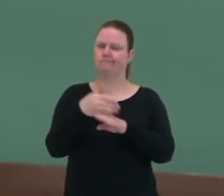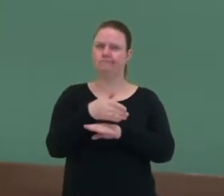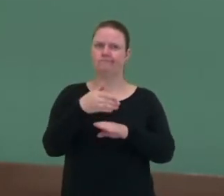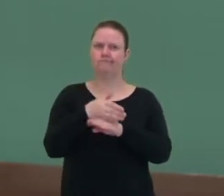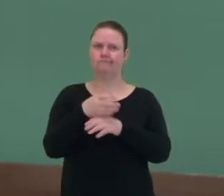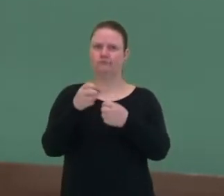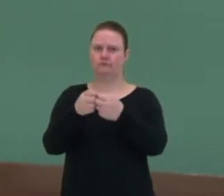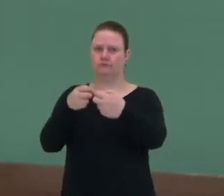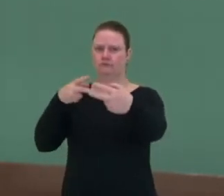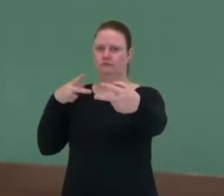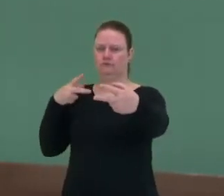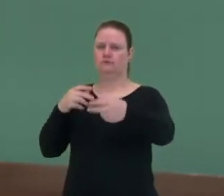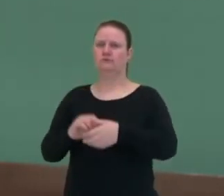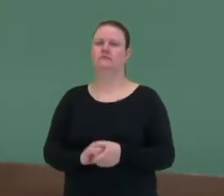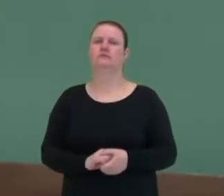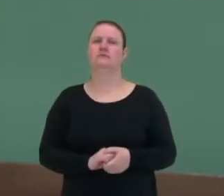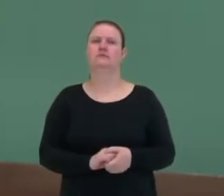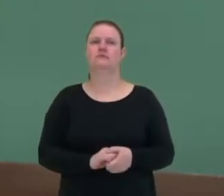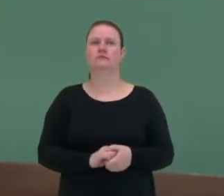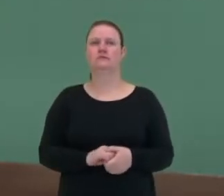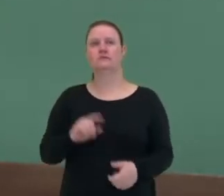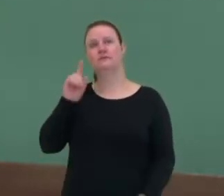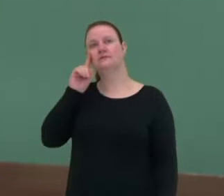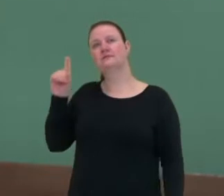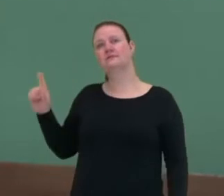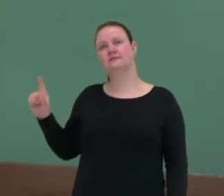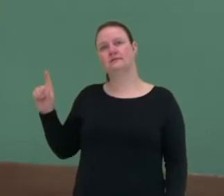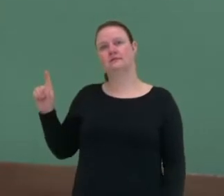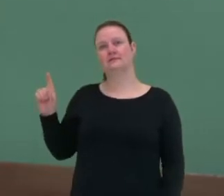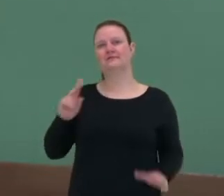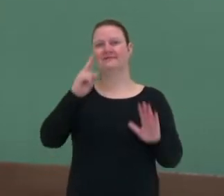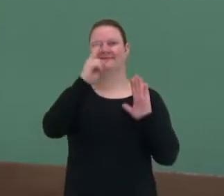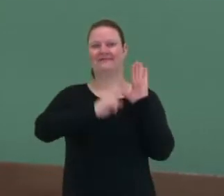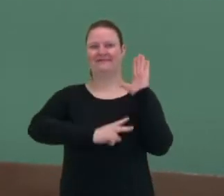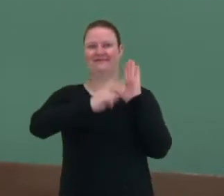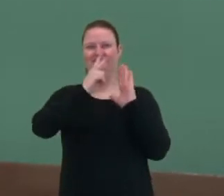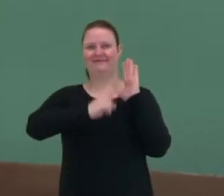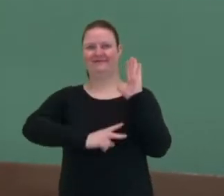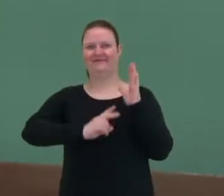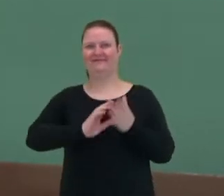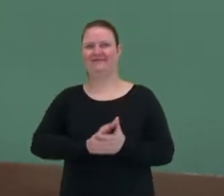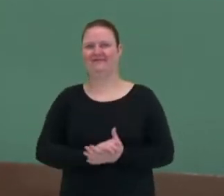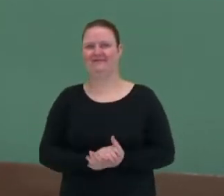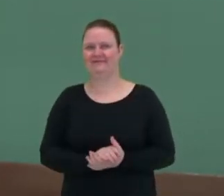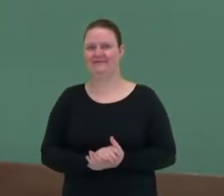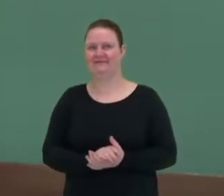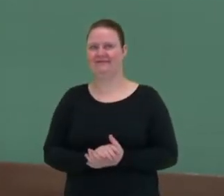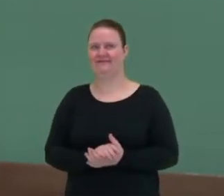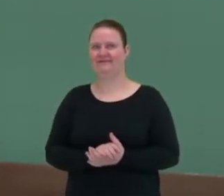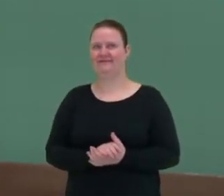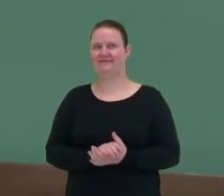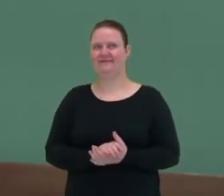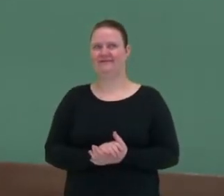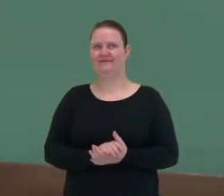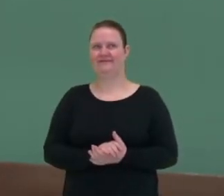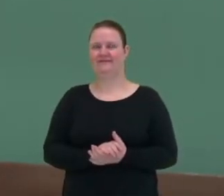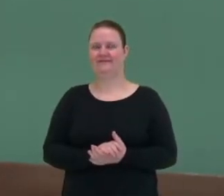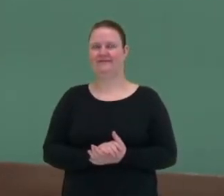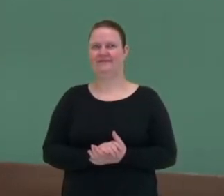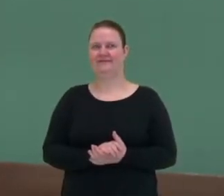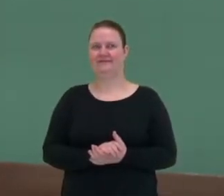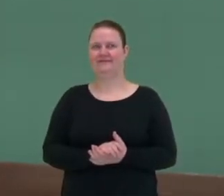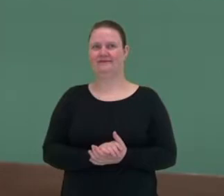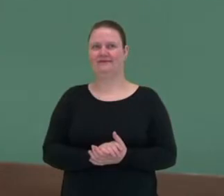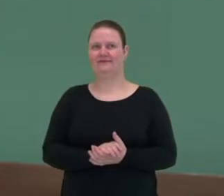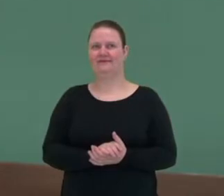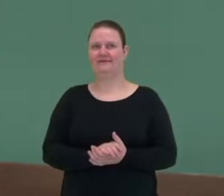Olímpicos. O tiro com arco chegou ao Brasil na década de 1950 pelas mãos de Adolf Porta, um comissário